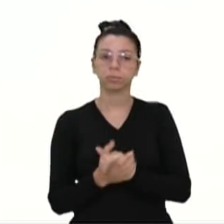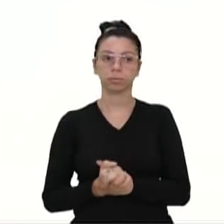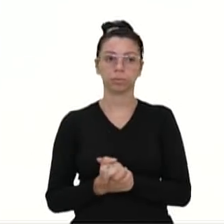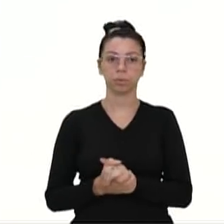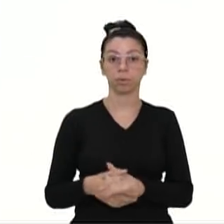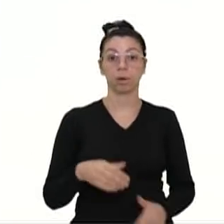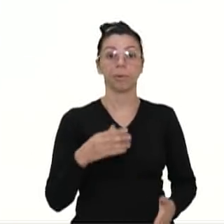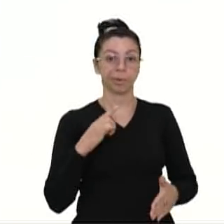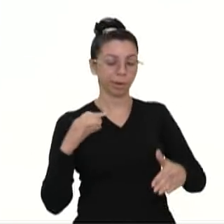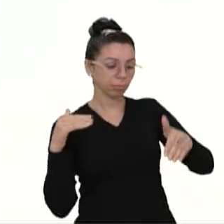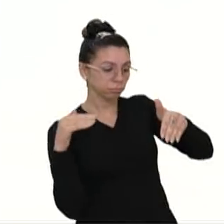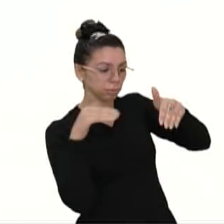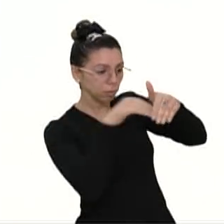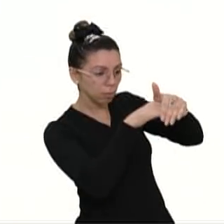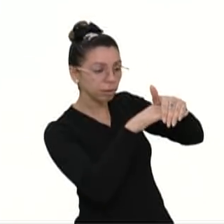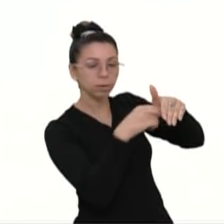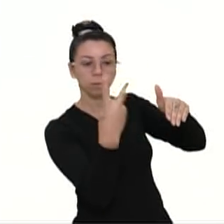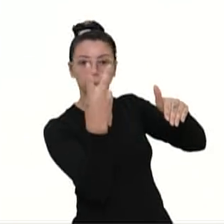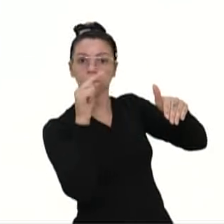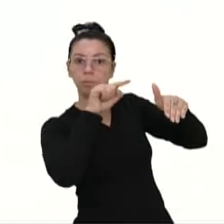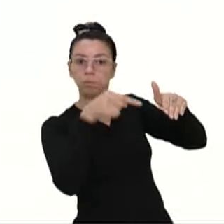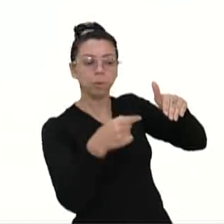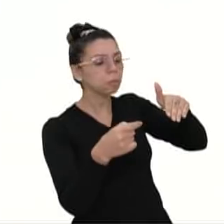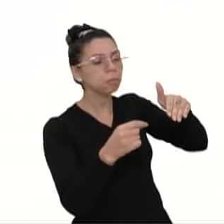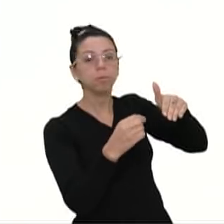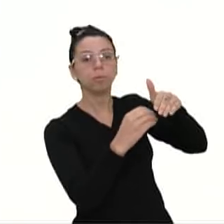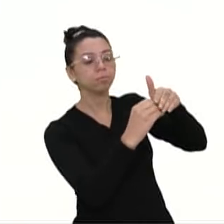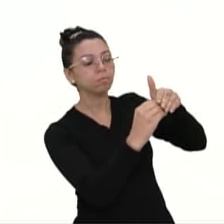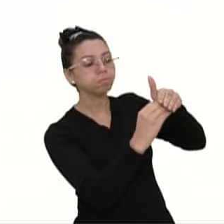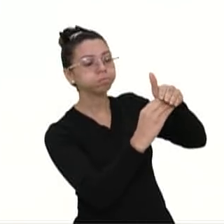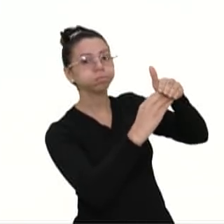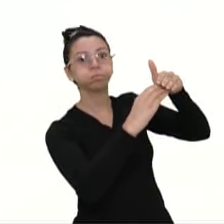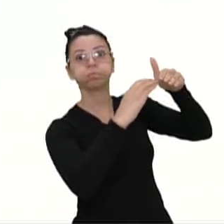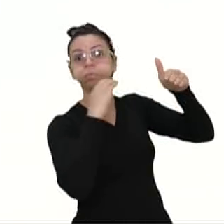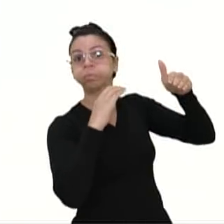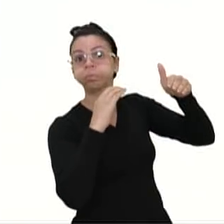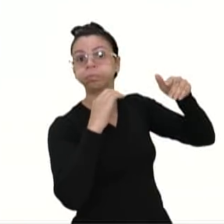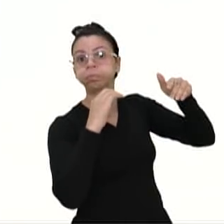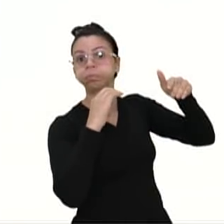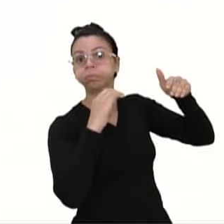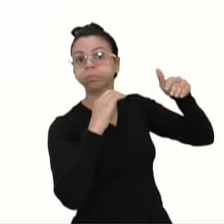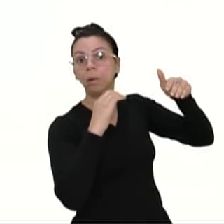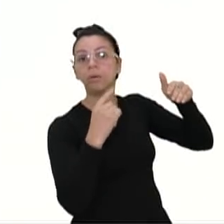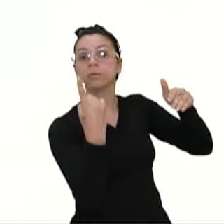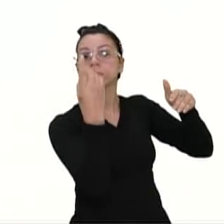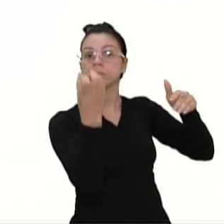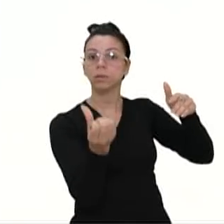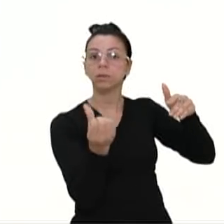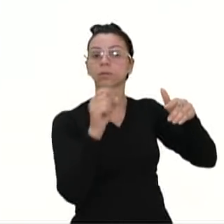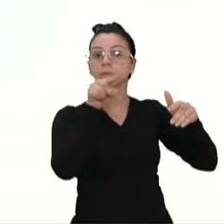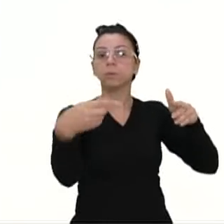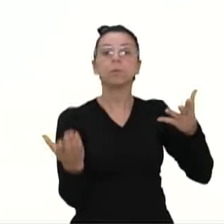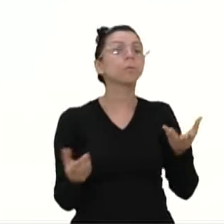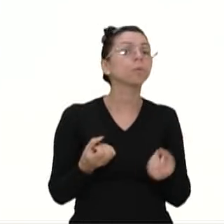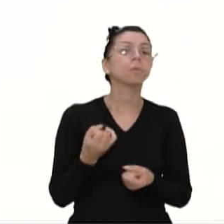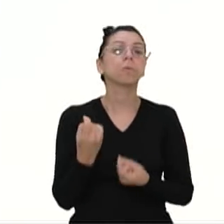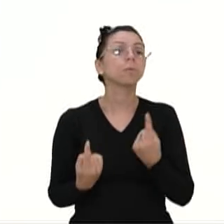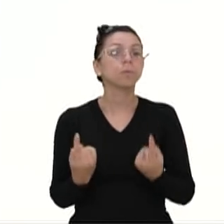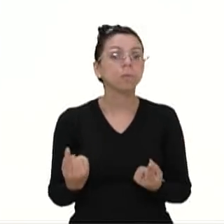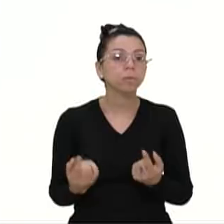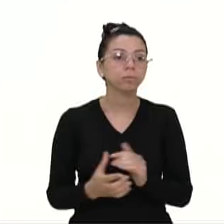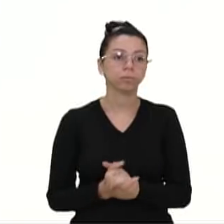de 2.000, vai aplicar. Depois de quanto tempo 2.000 viram 16.000? Olha só. Então, o